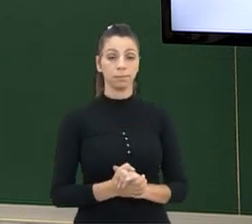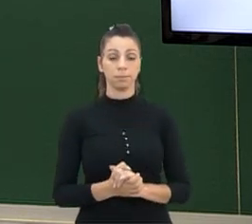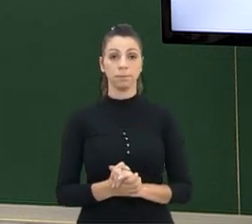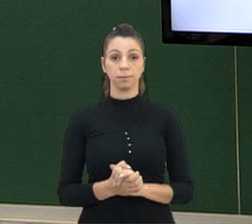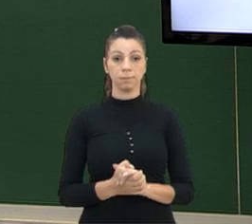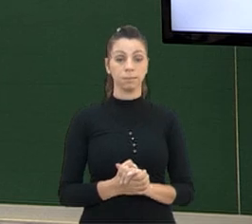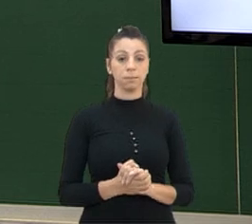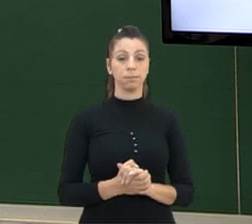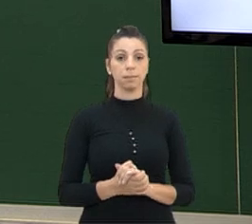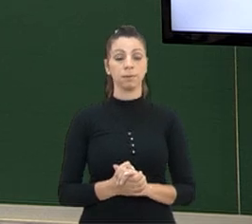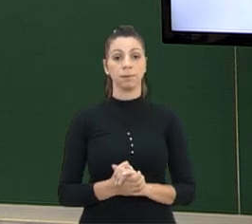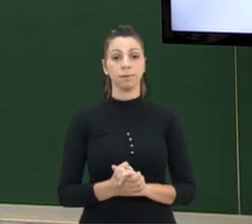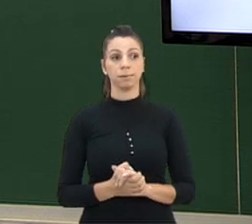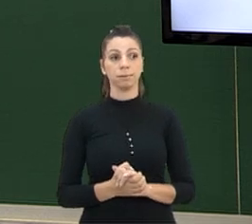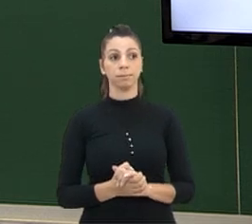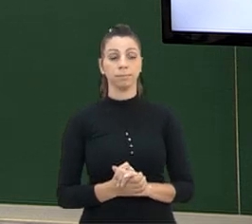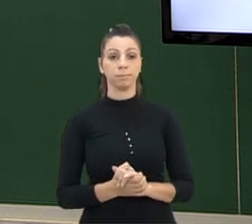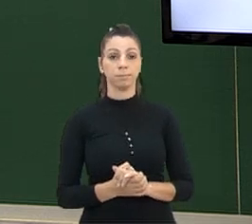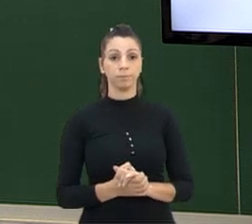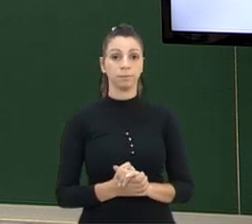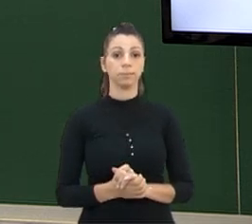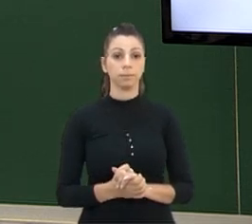Três vezes essa medida é 3x.